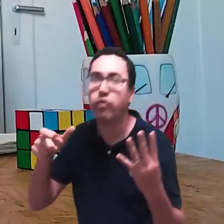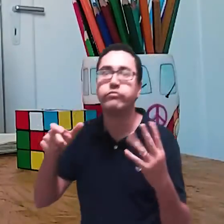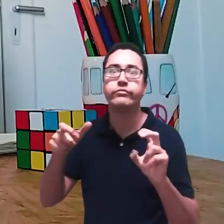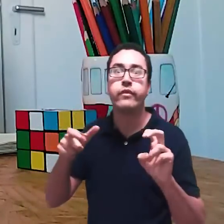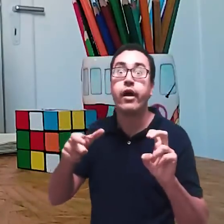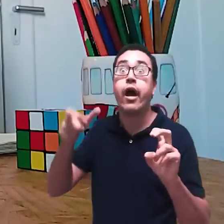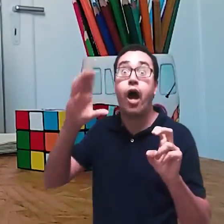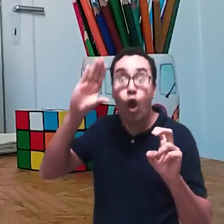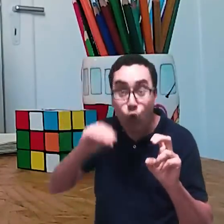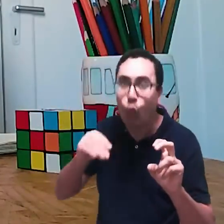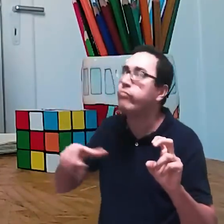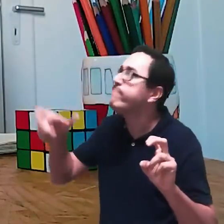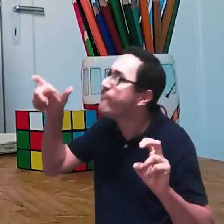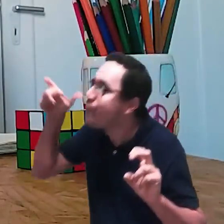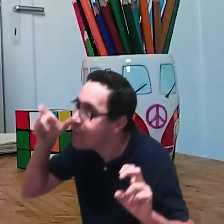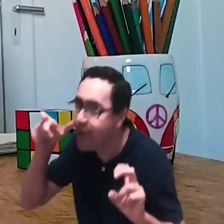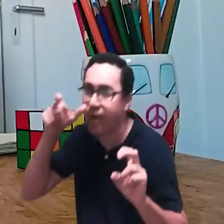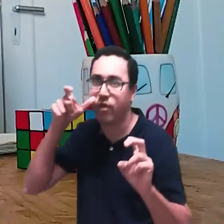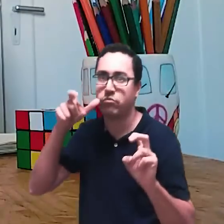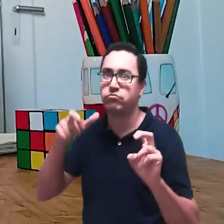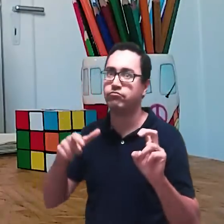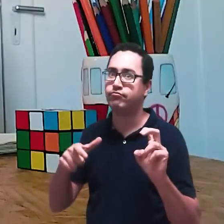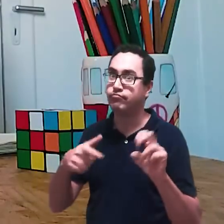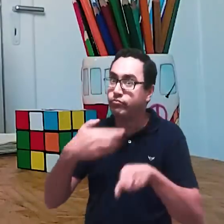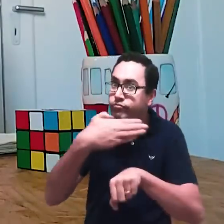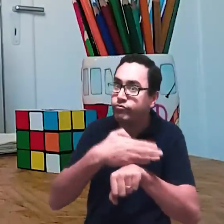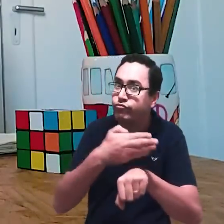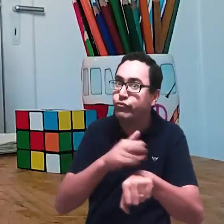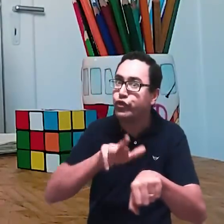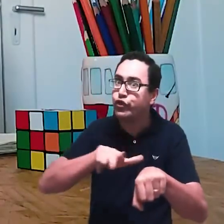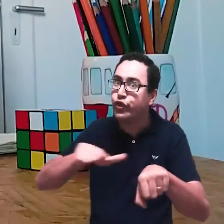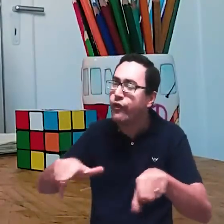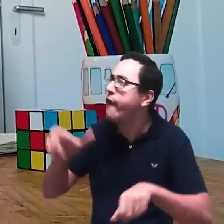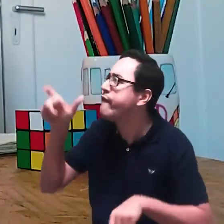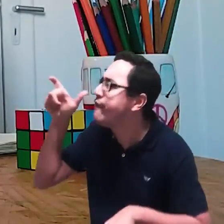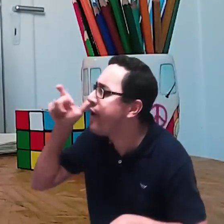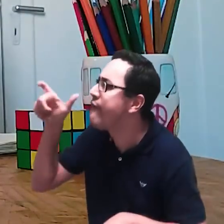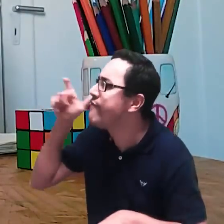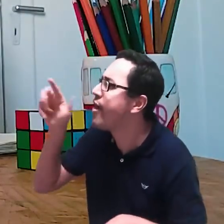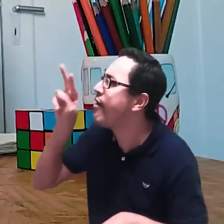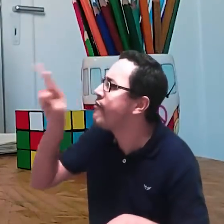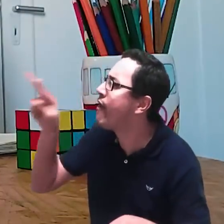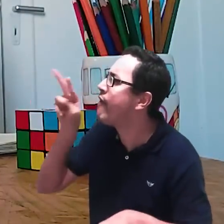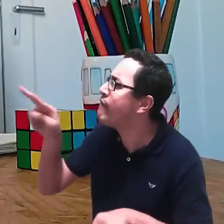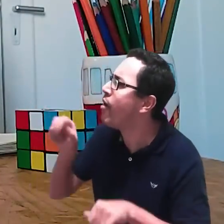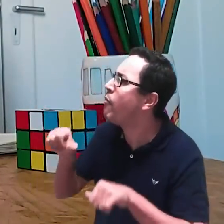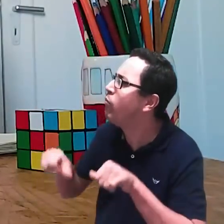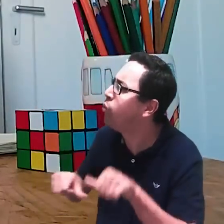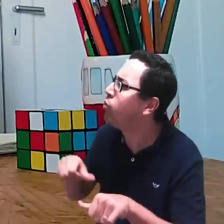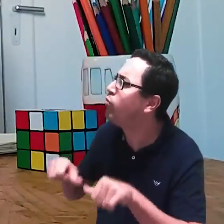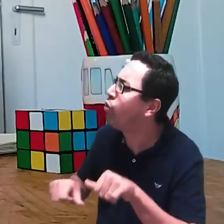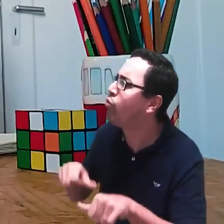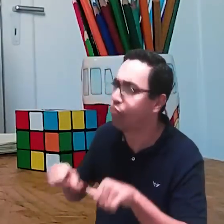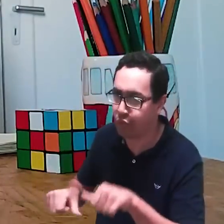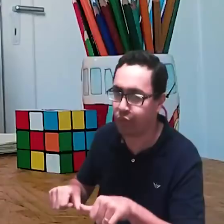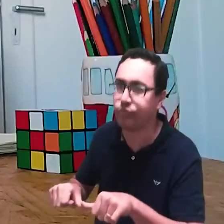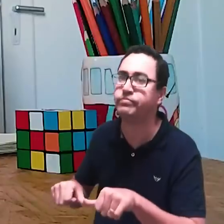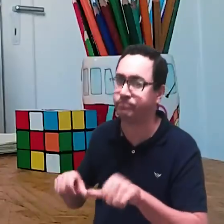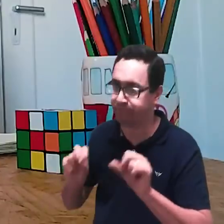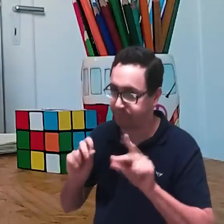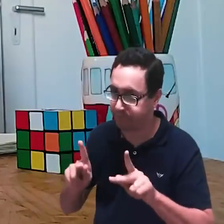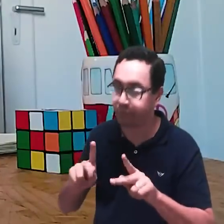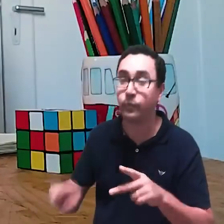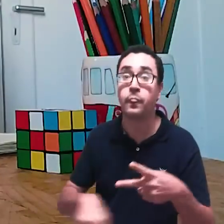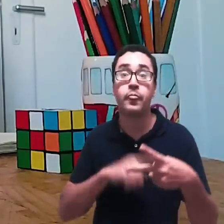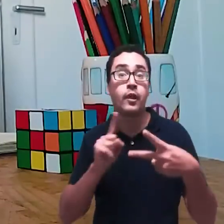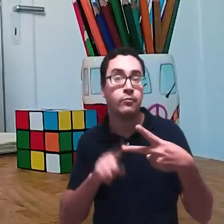e perceber o que, que mudou, certo? 2. No dia seguinte da observação